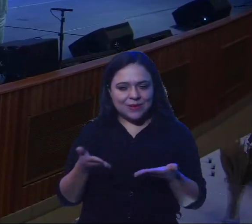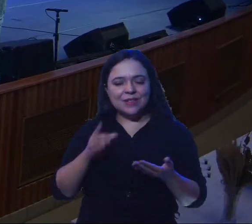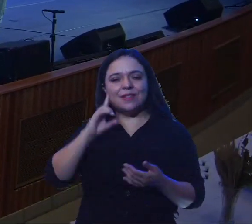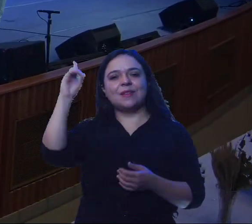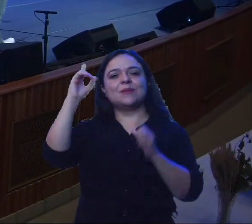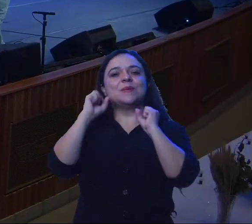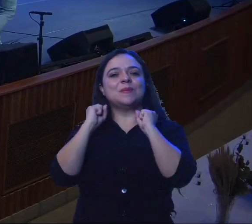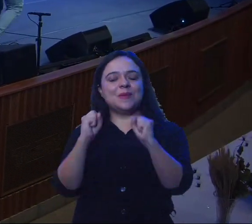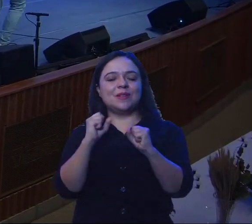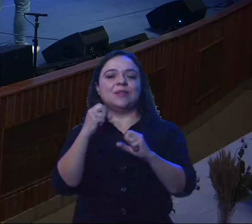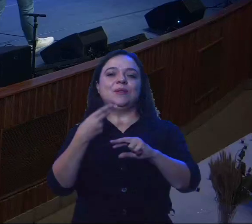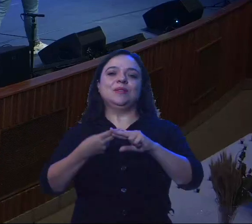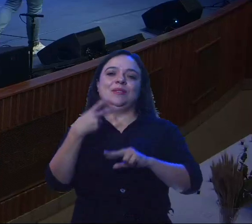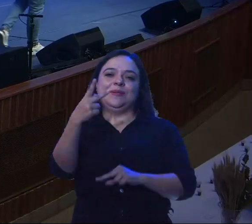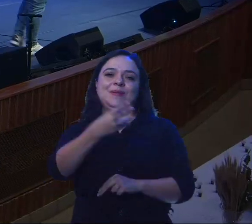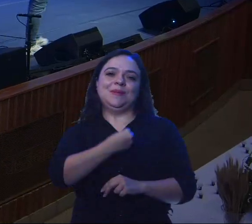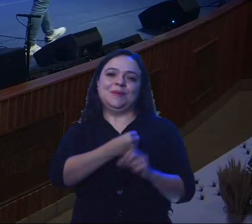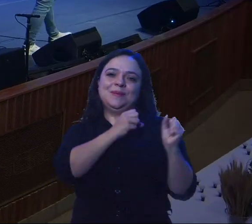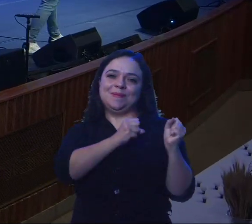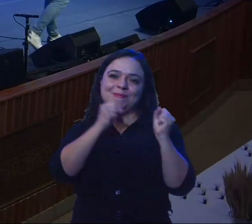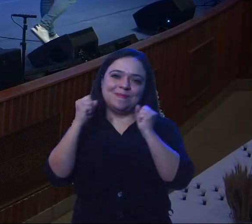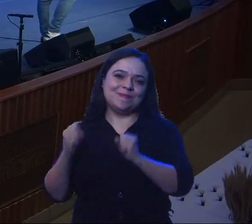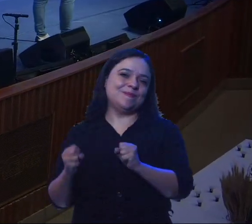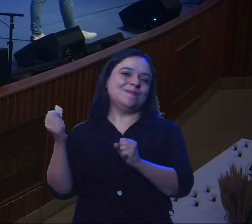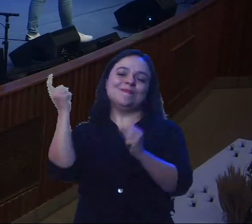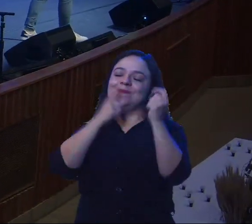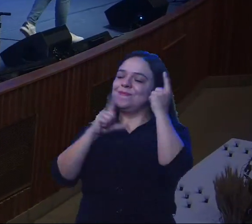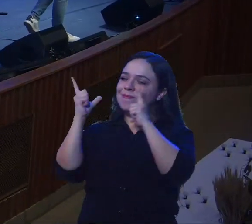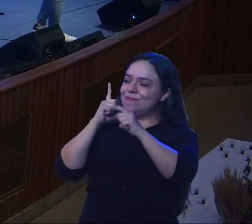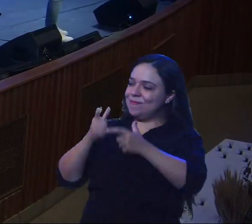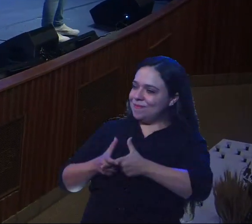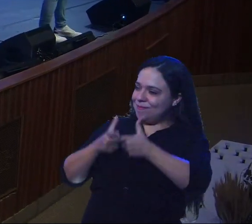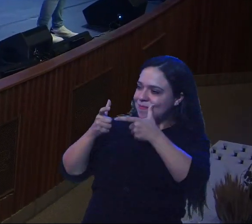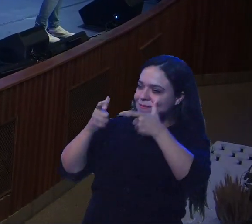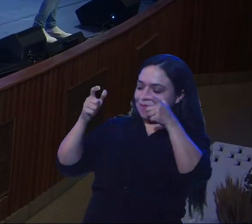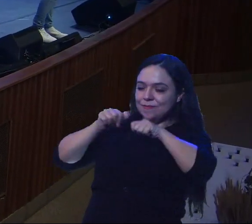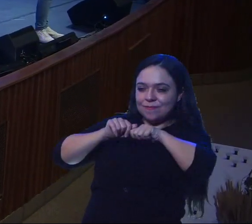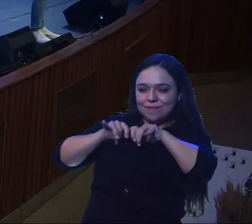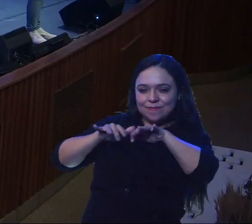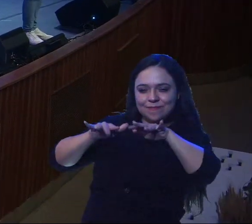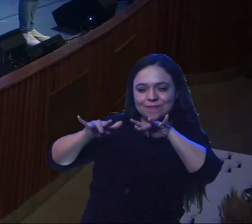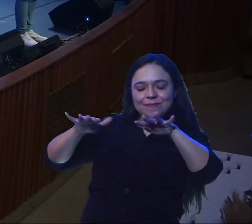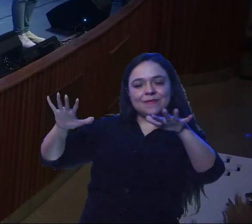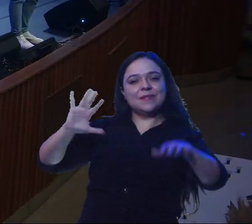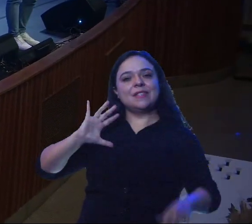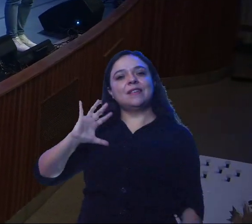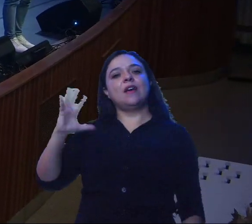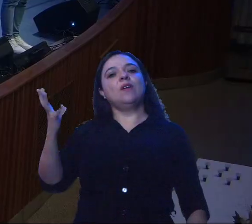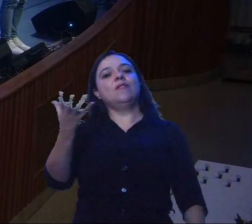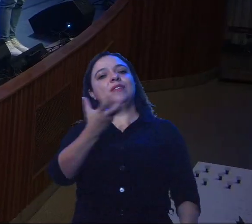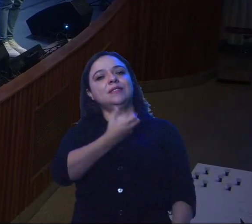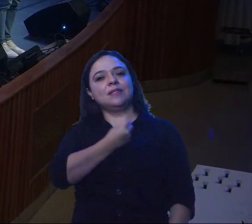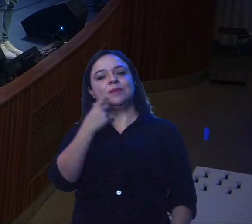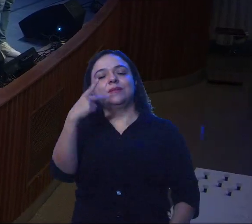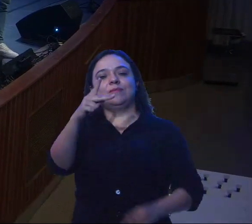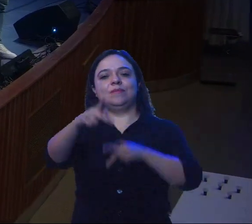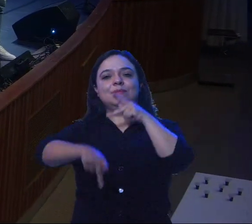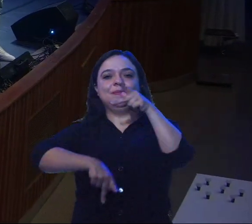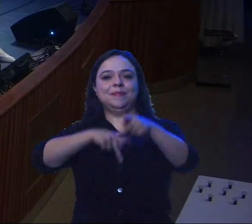vida poderosamente para alcançar cada vez mais gente e cumprir o propósito dele, a salvação do seu próprio